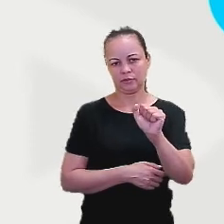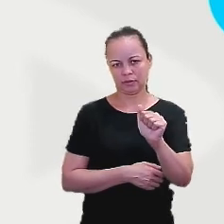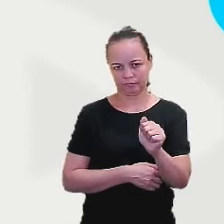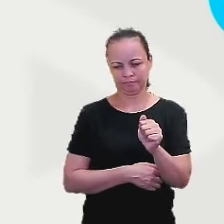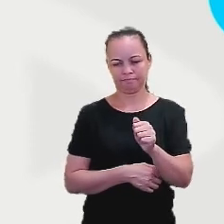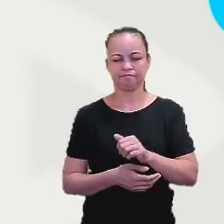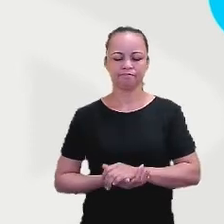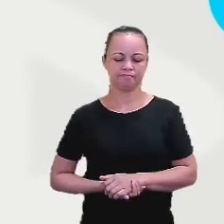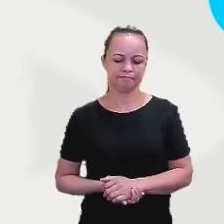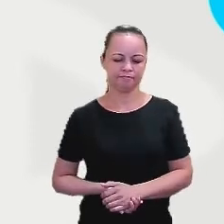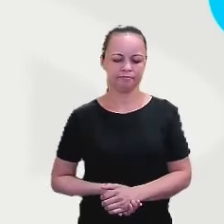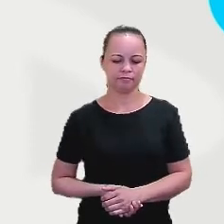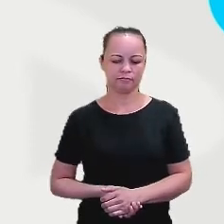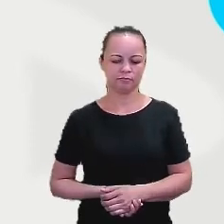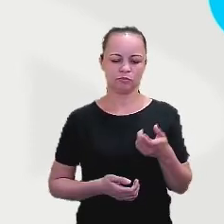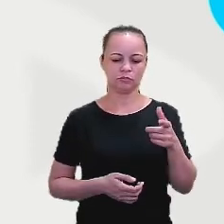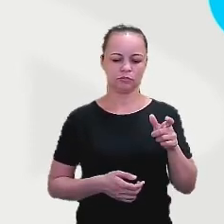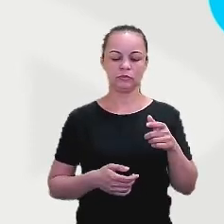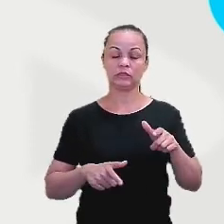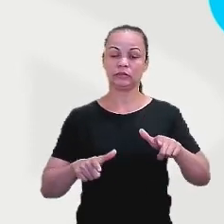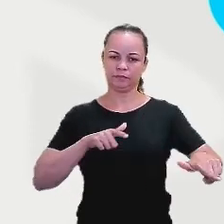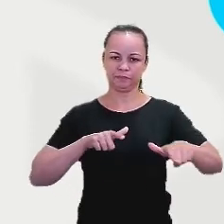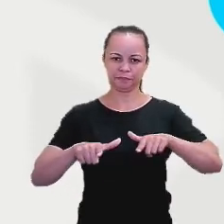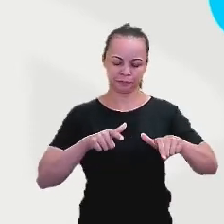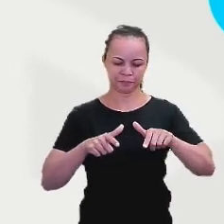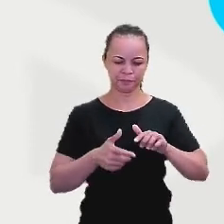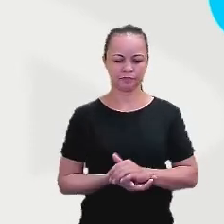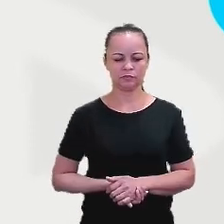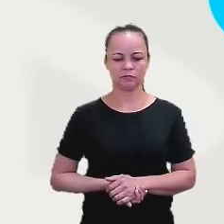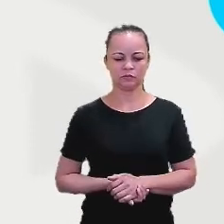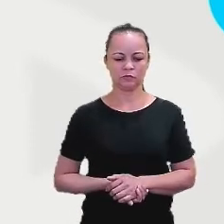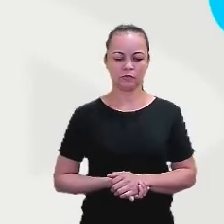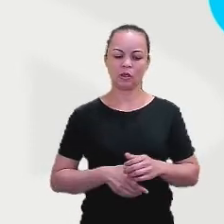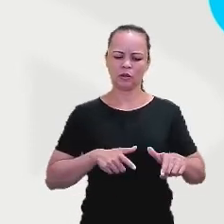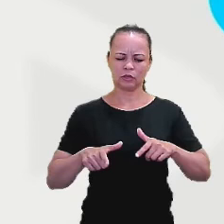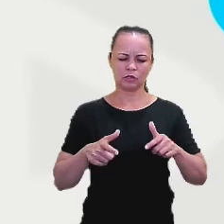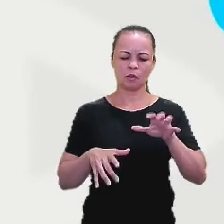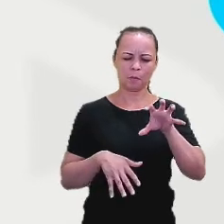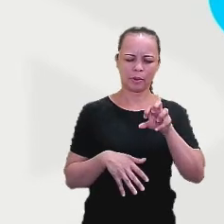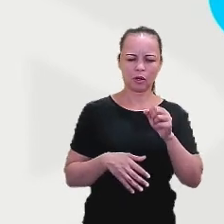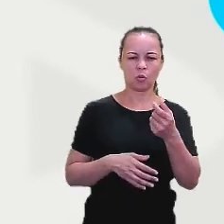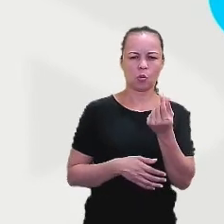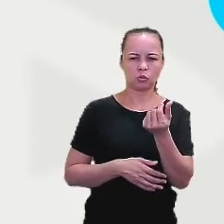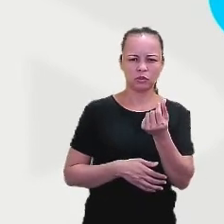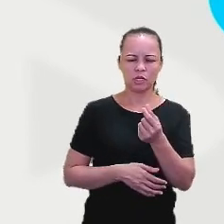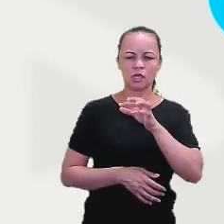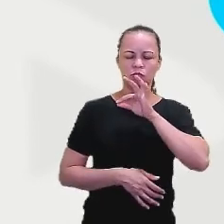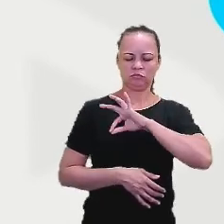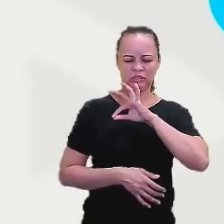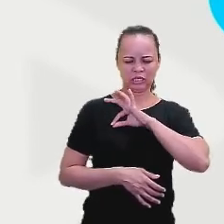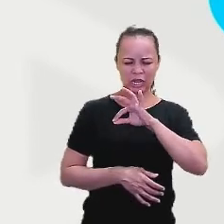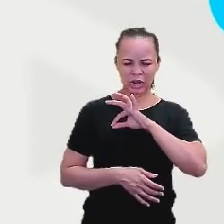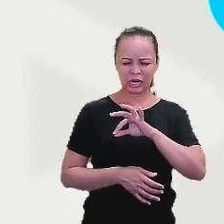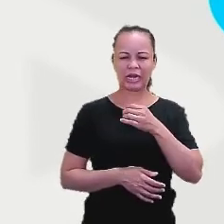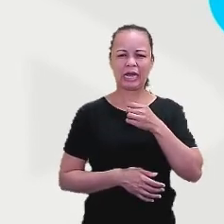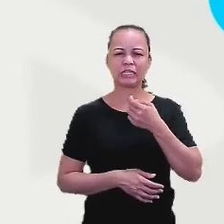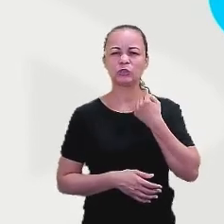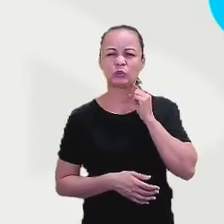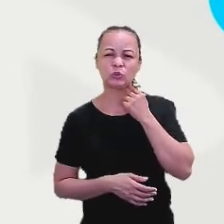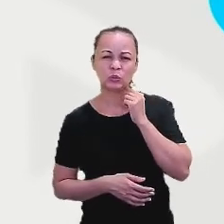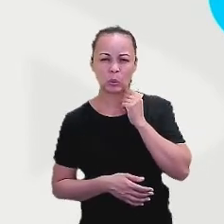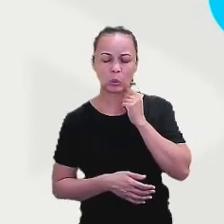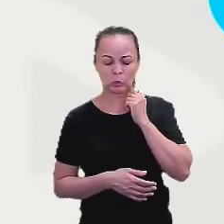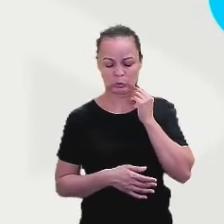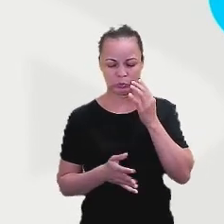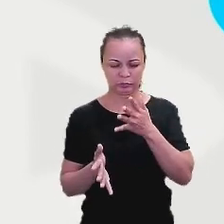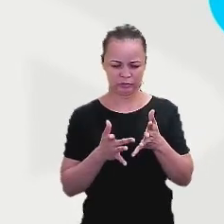Outro texto. Operário. O operário pegou o minguado salário em notas fedorentas, rasgadas e imundas, olhou para o